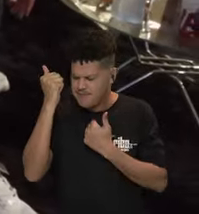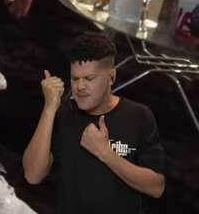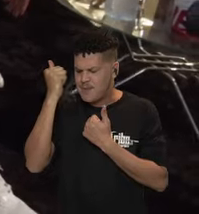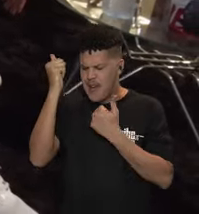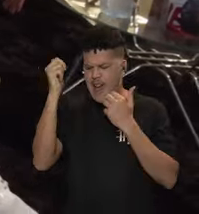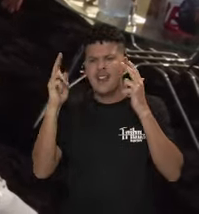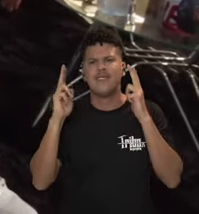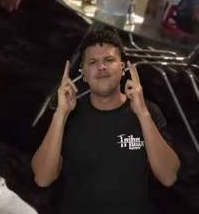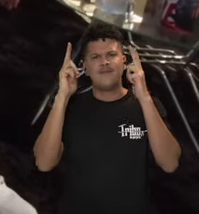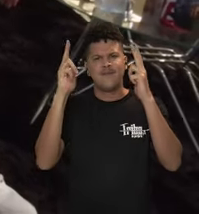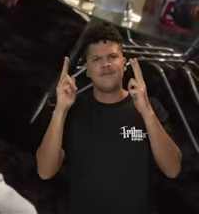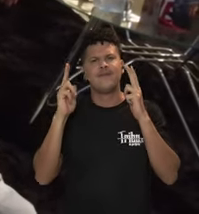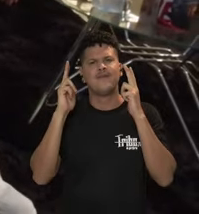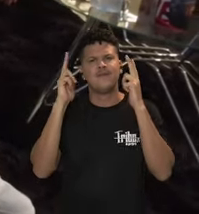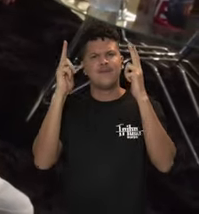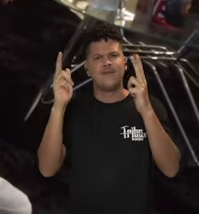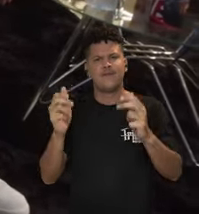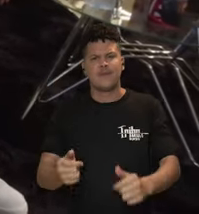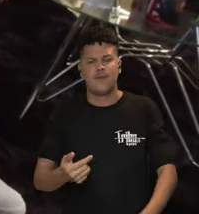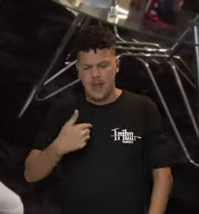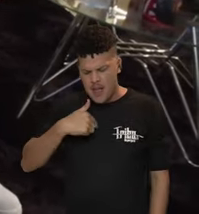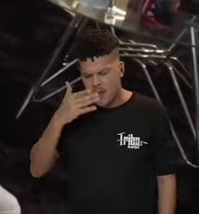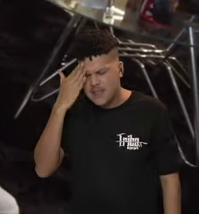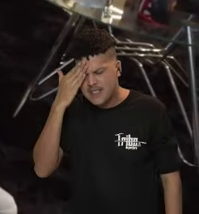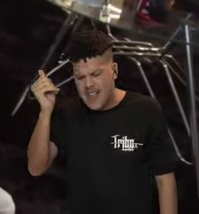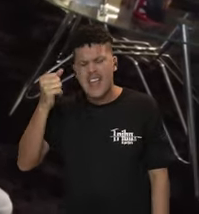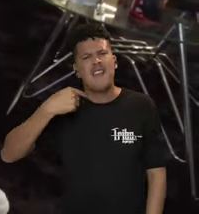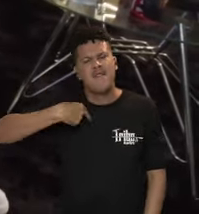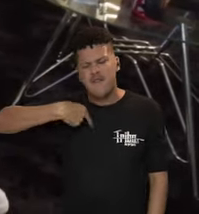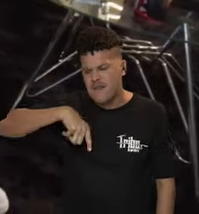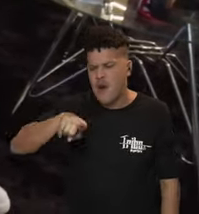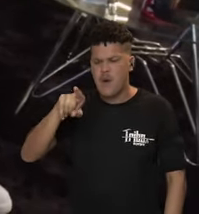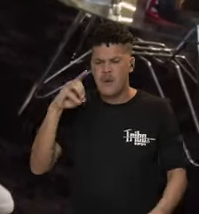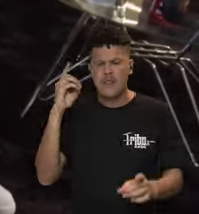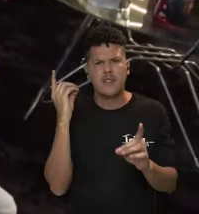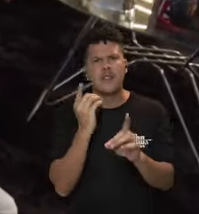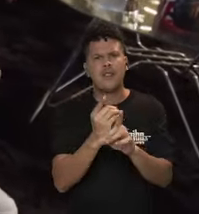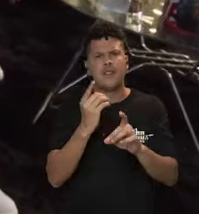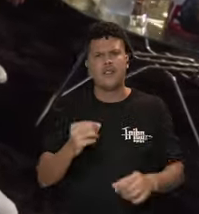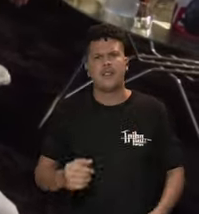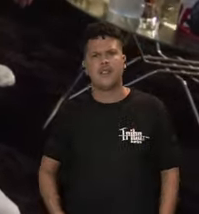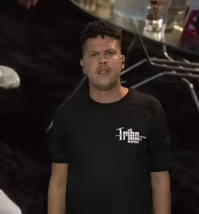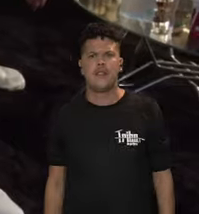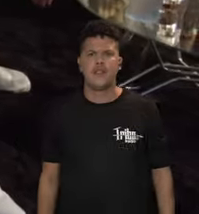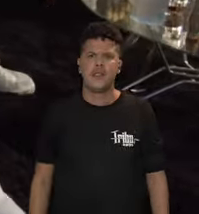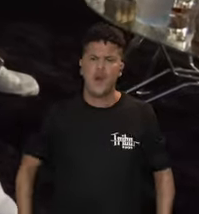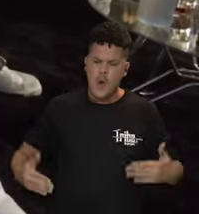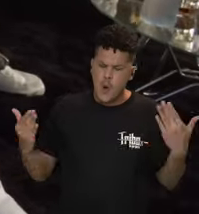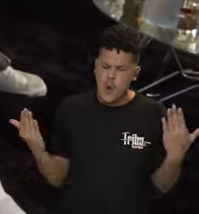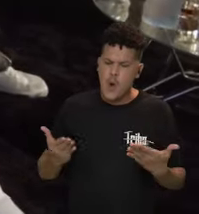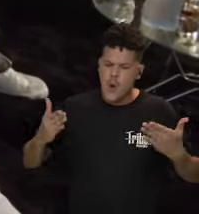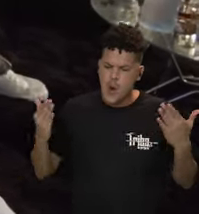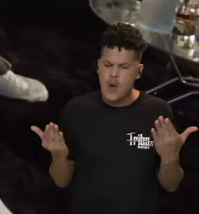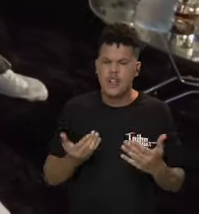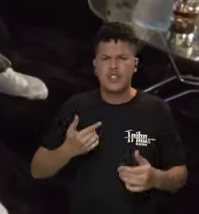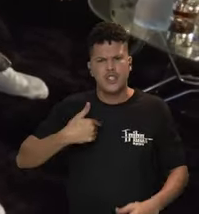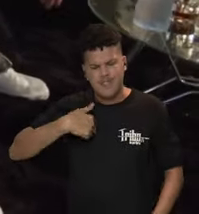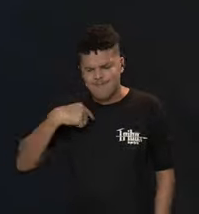No baile, eu sei que vou te encontrar. Hoje por enquanto estou